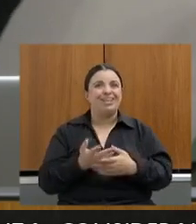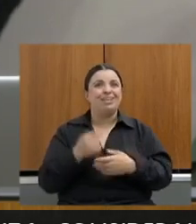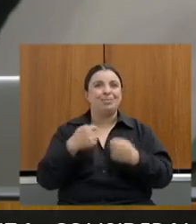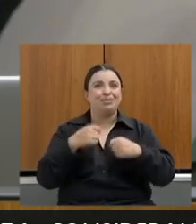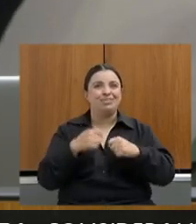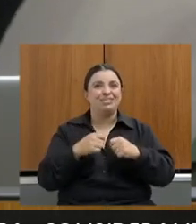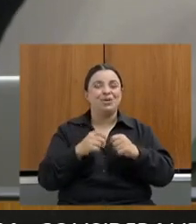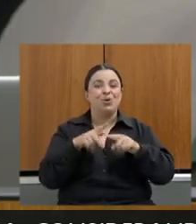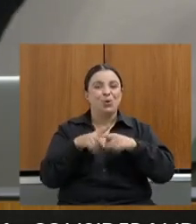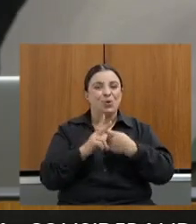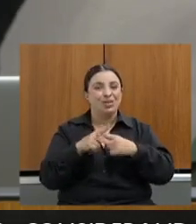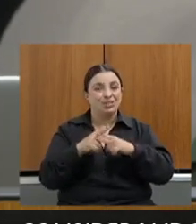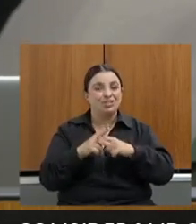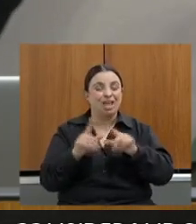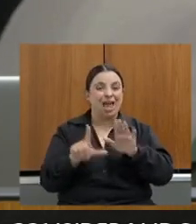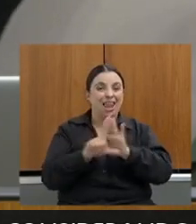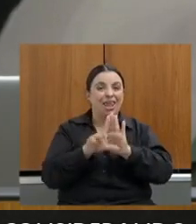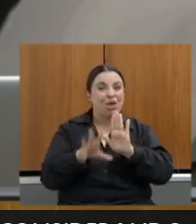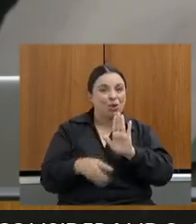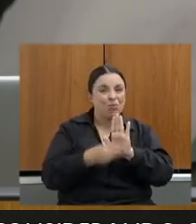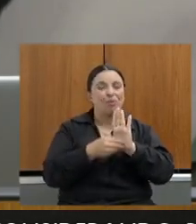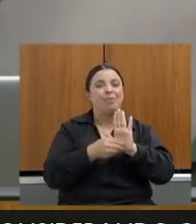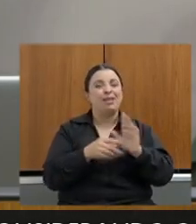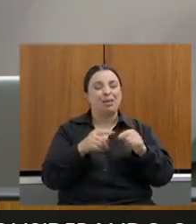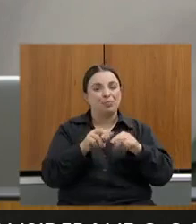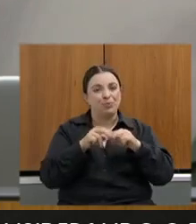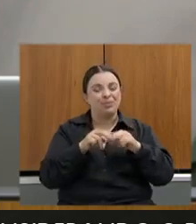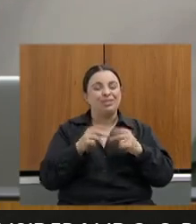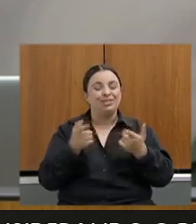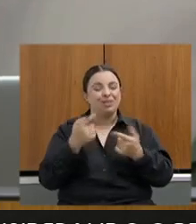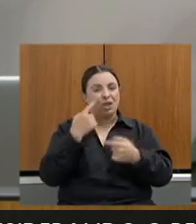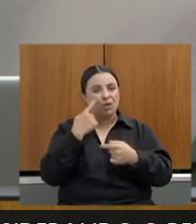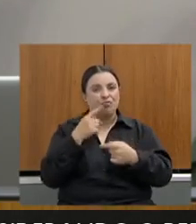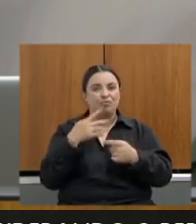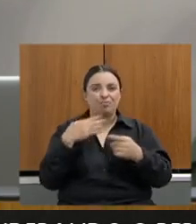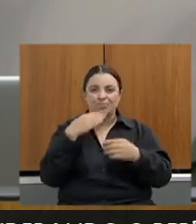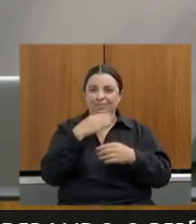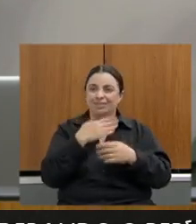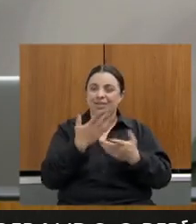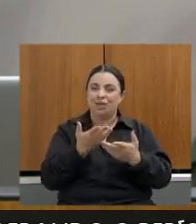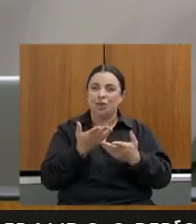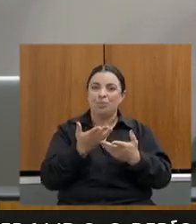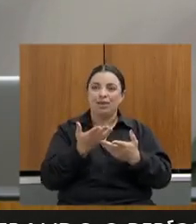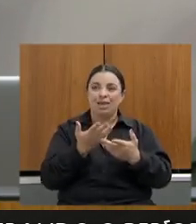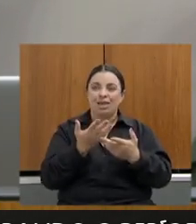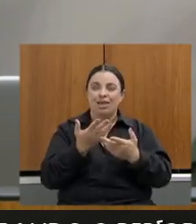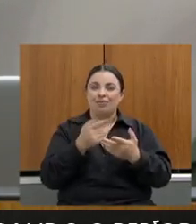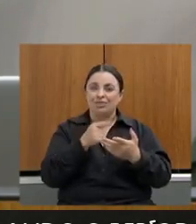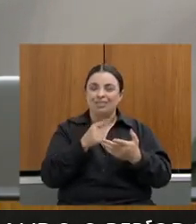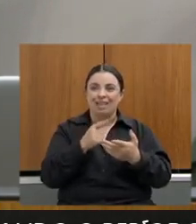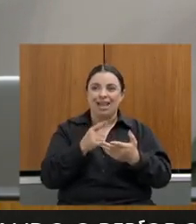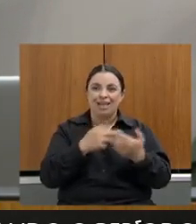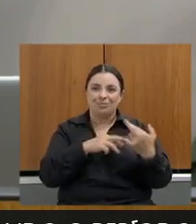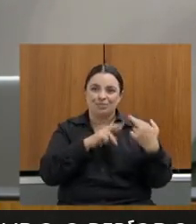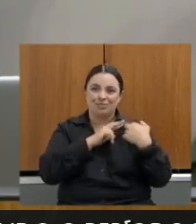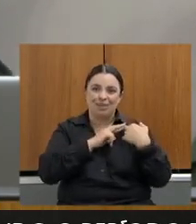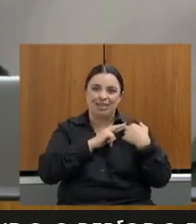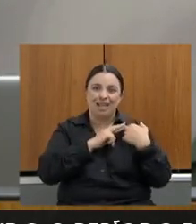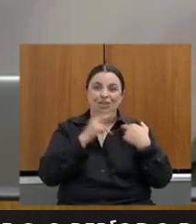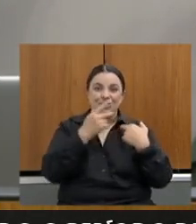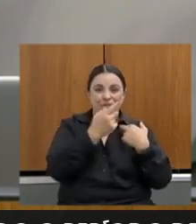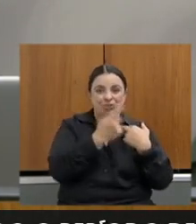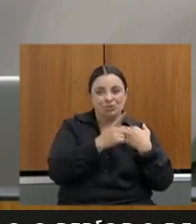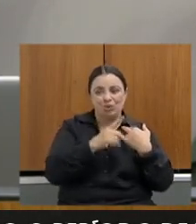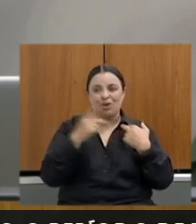você porque ao meu ver não dá para você dividir o resto da classe é placa sendo um servidor que está